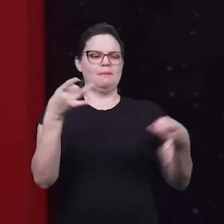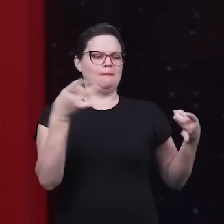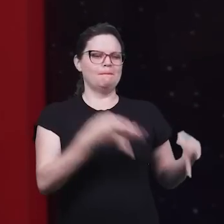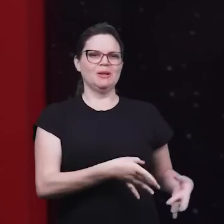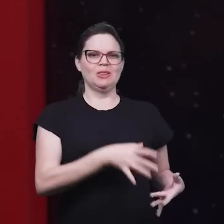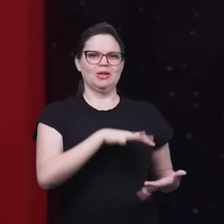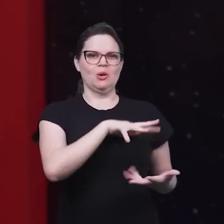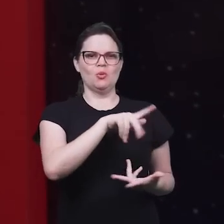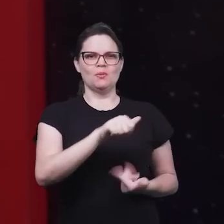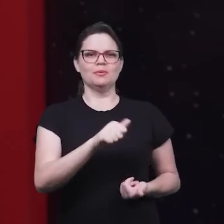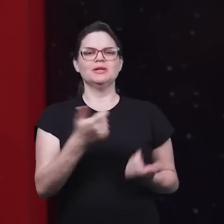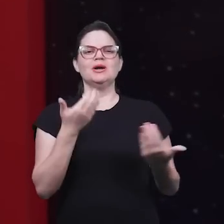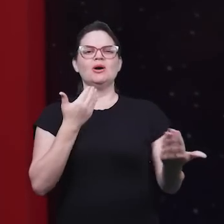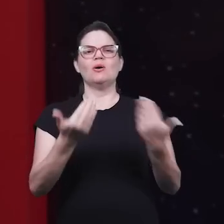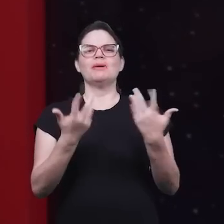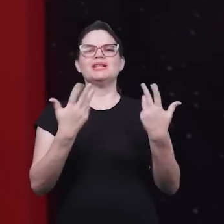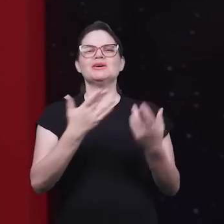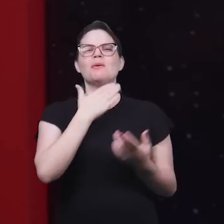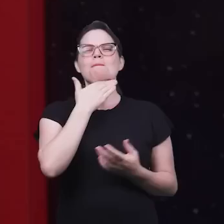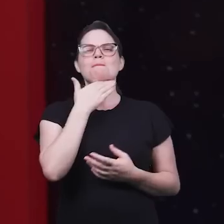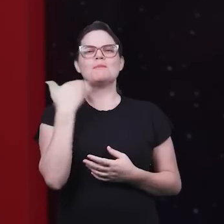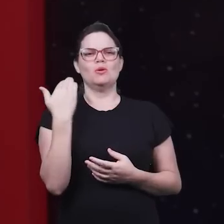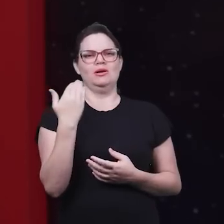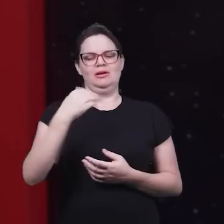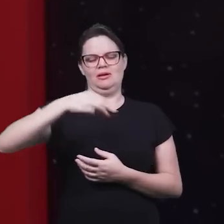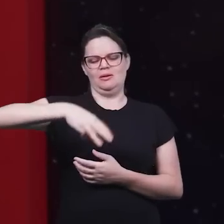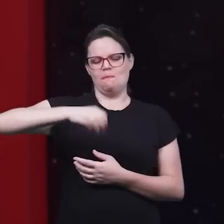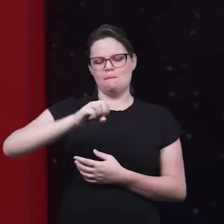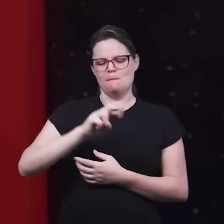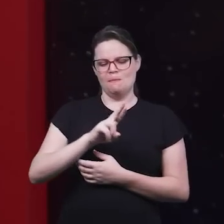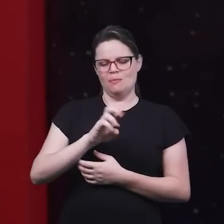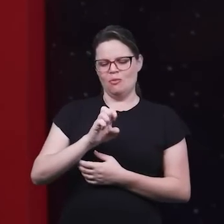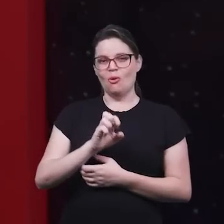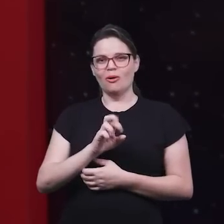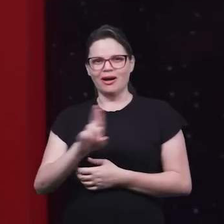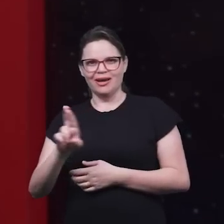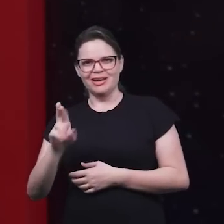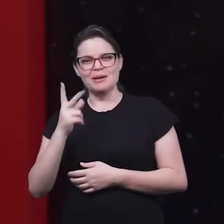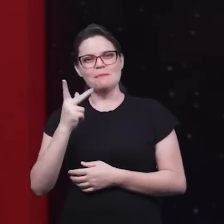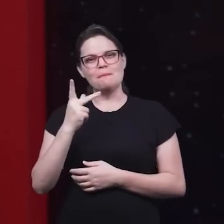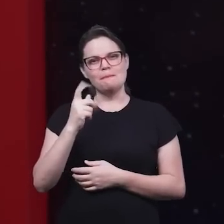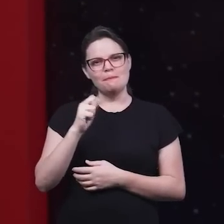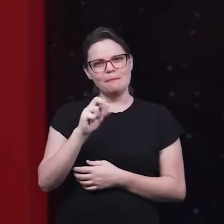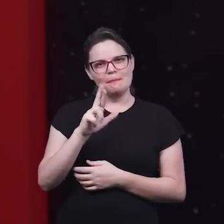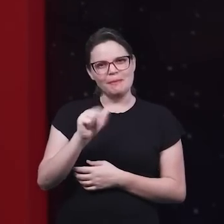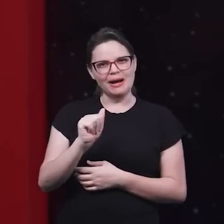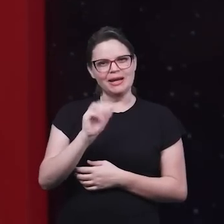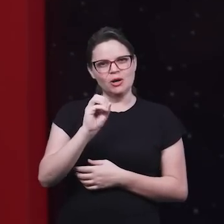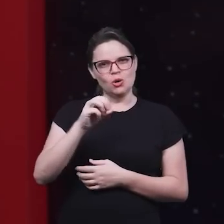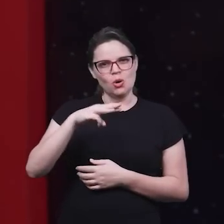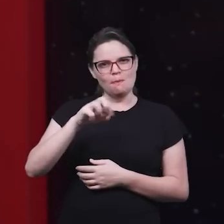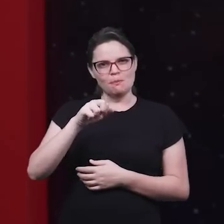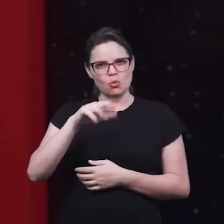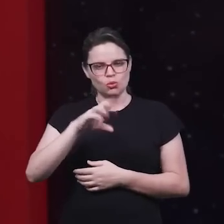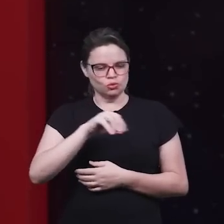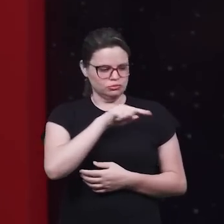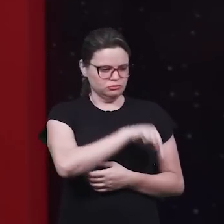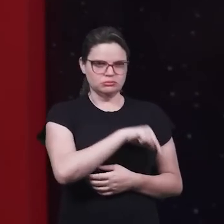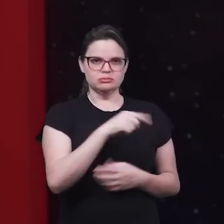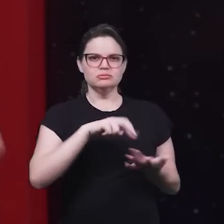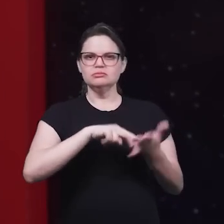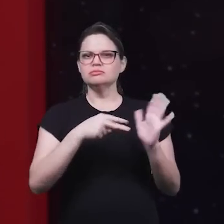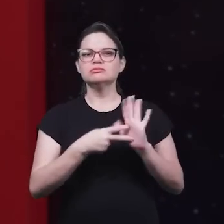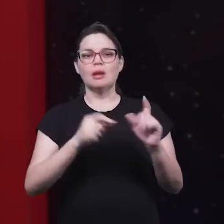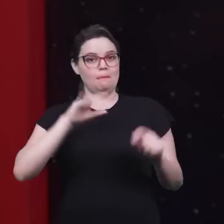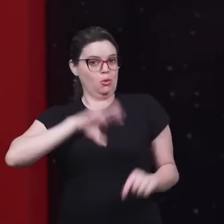senhora, nós vamos morrer para o mundo, ou seja, nós vamos morrer para o que há de ruim, porque